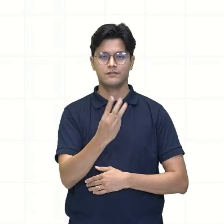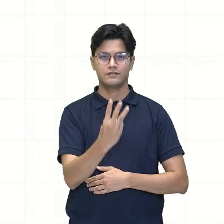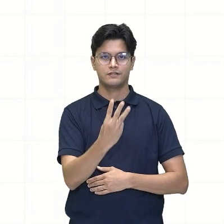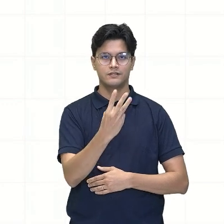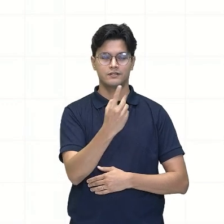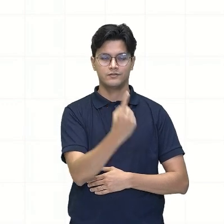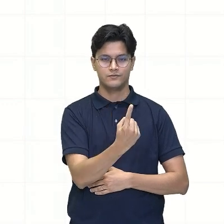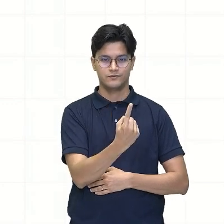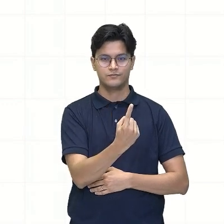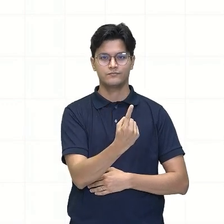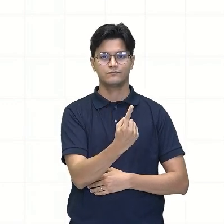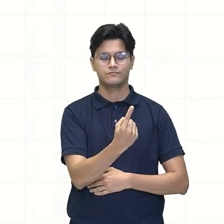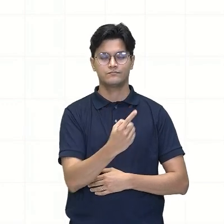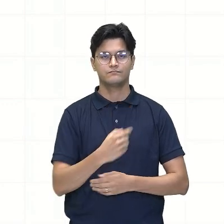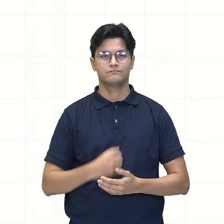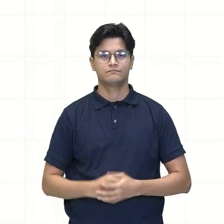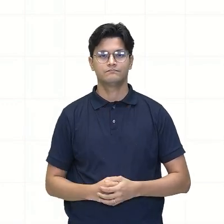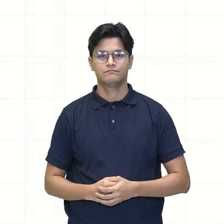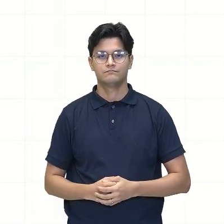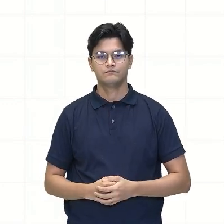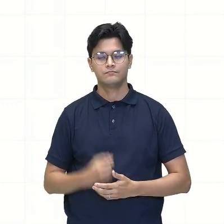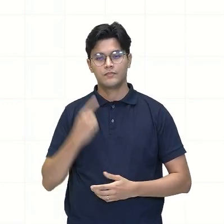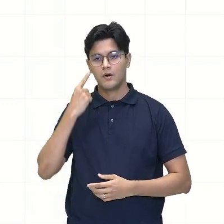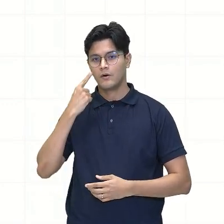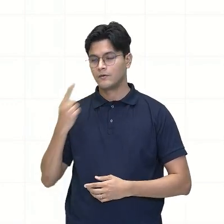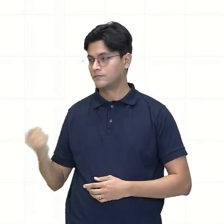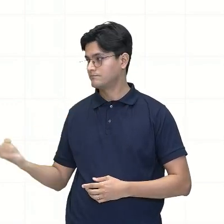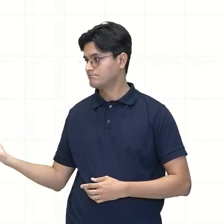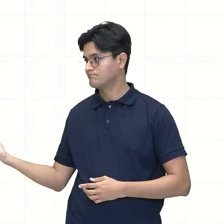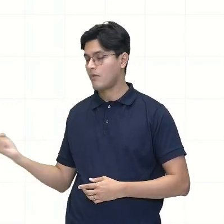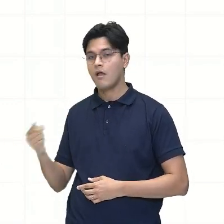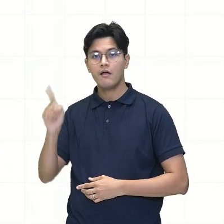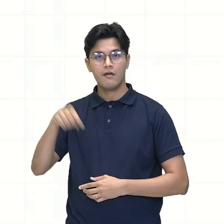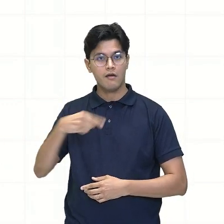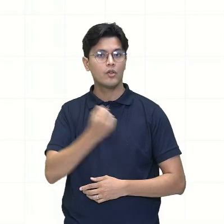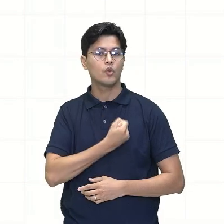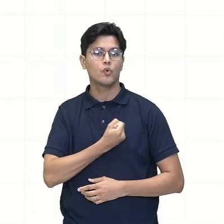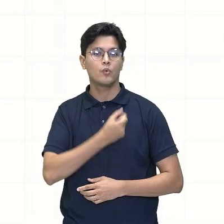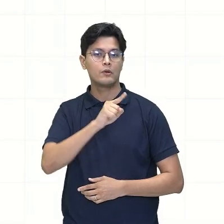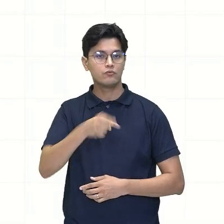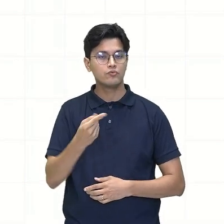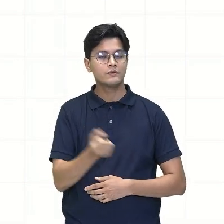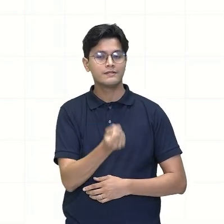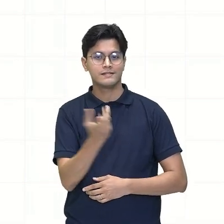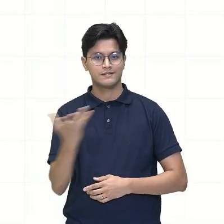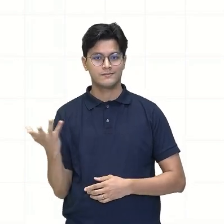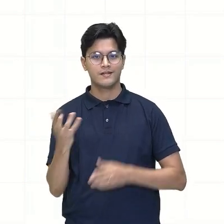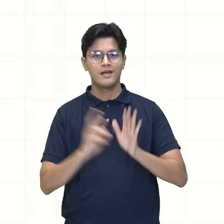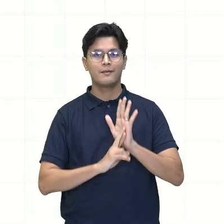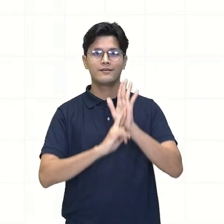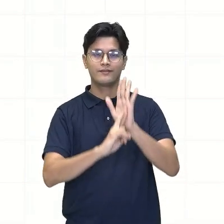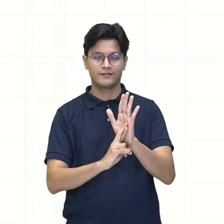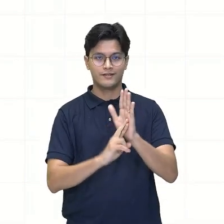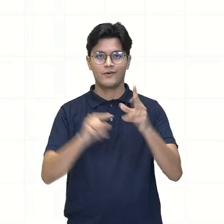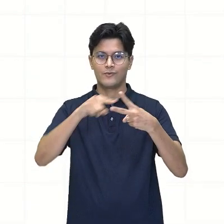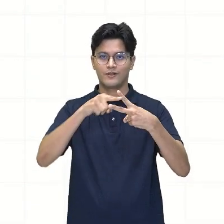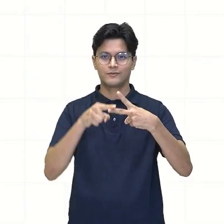56,31 graus. Essa aqui é a forma decimal de representar a medida desse ângulo.